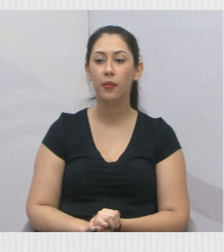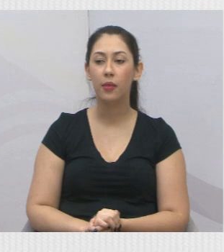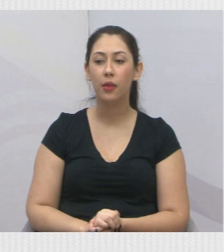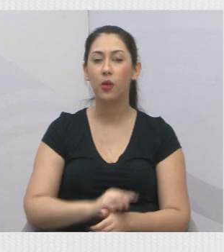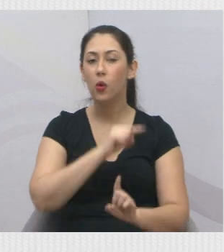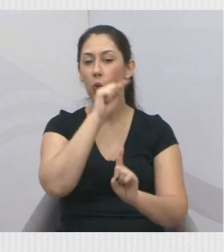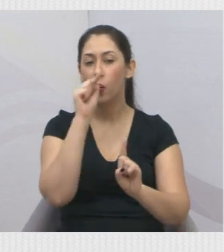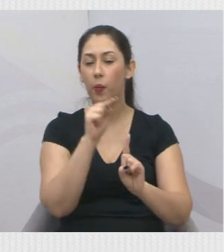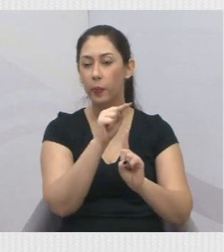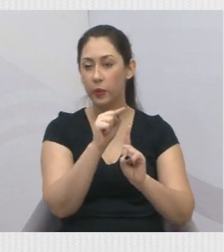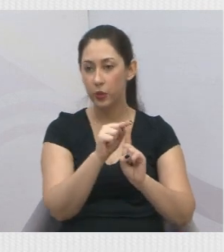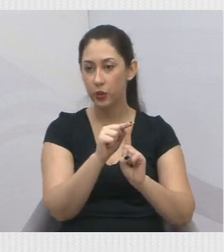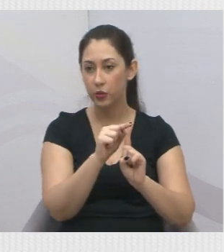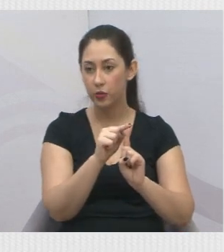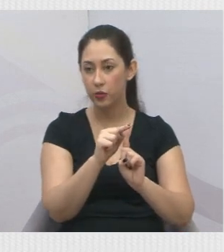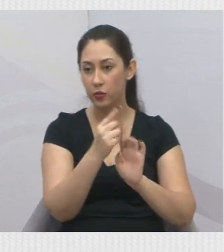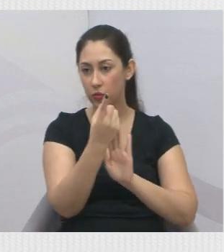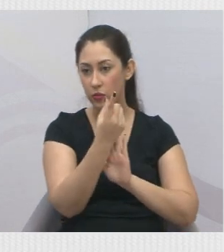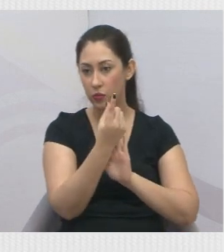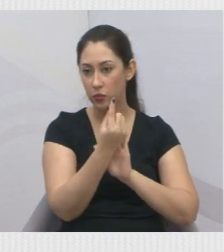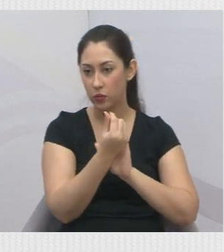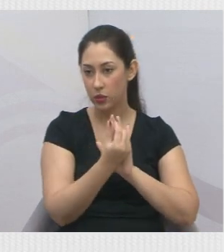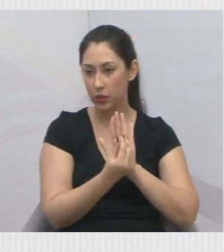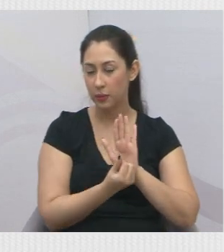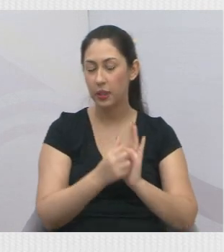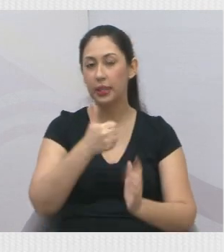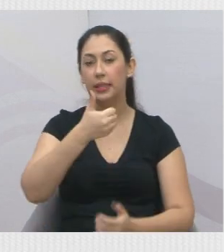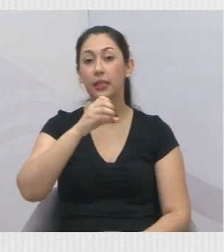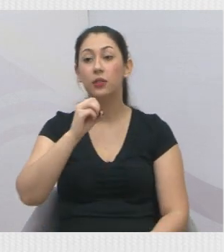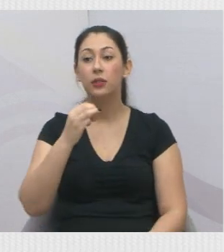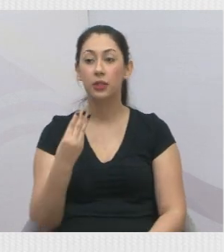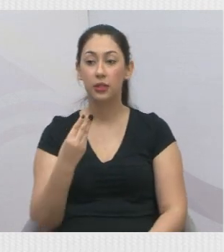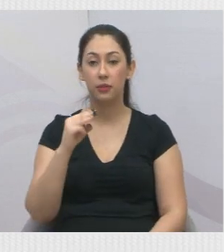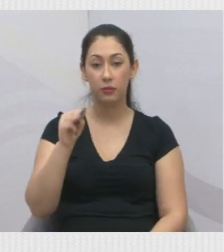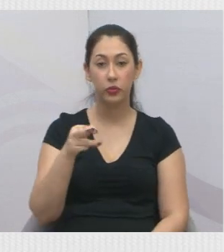meta orçada no, para 2021,